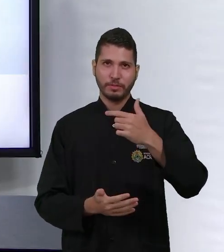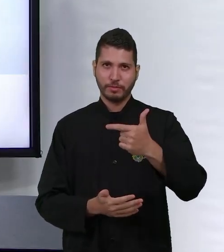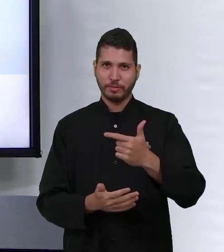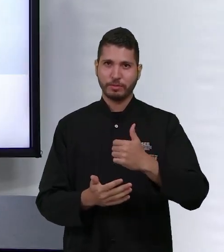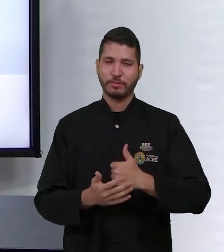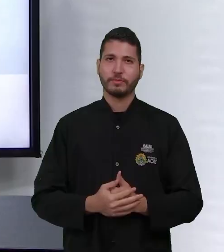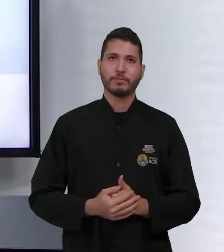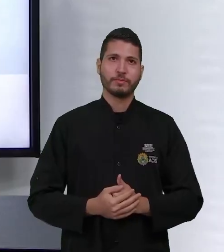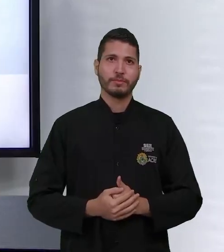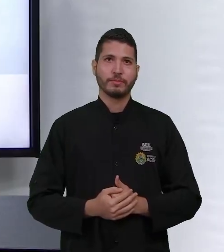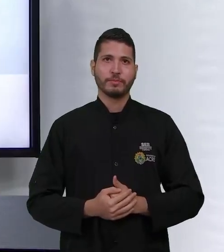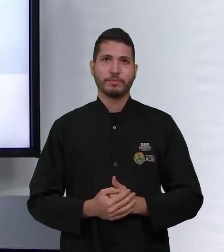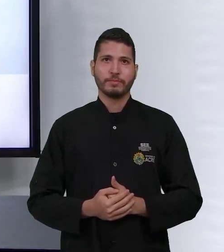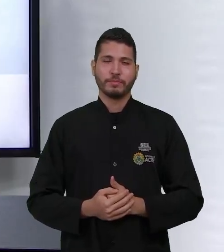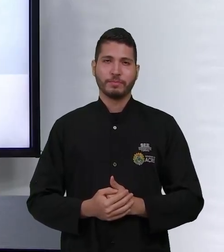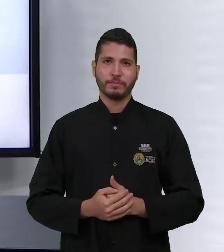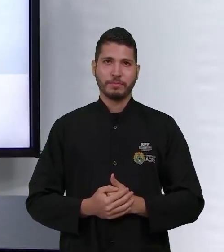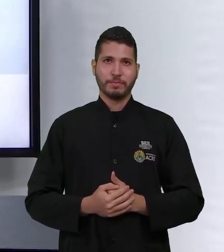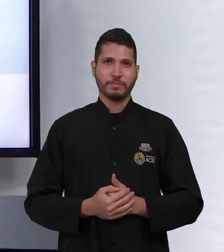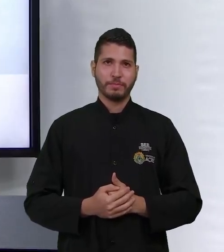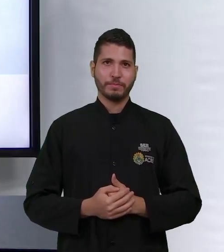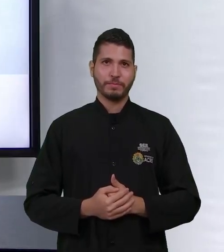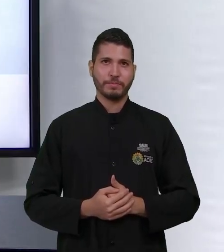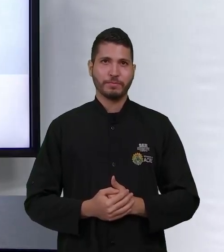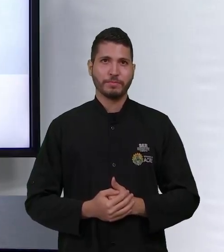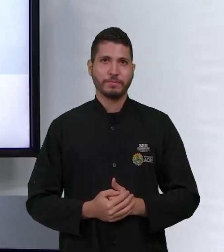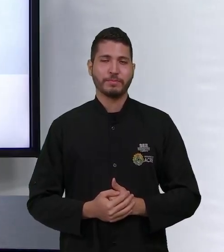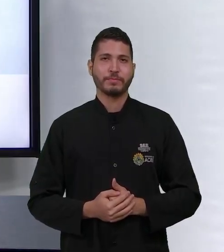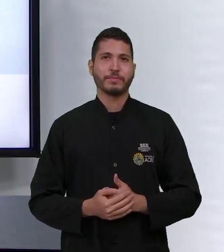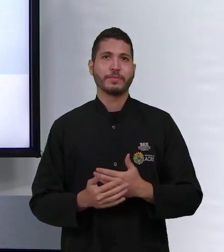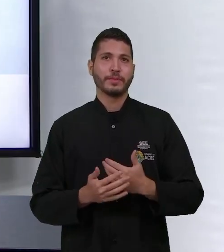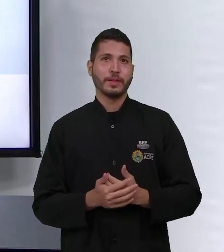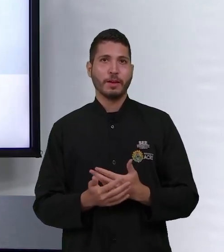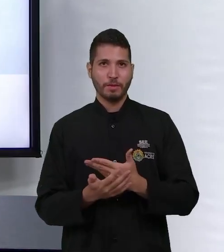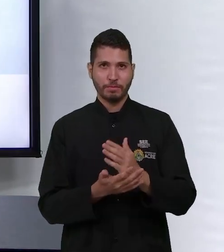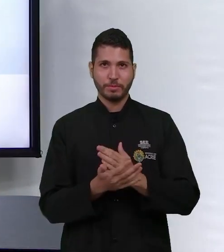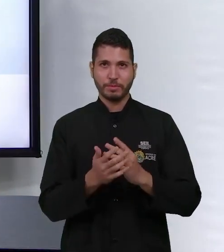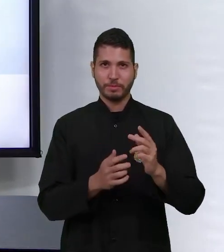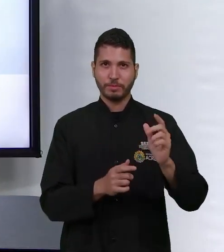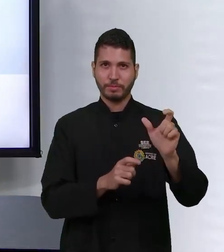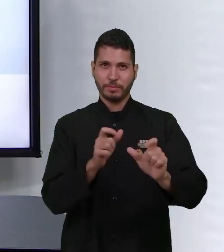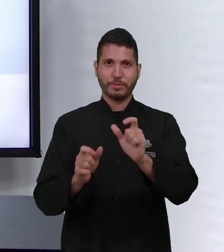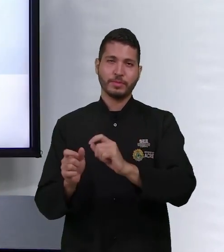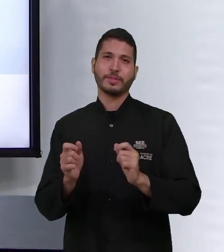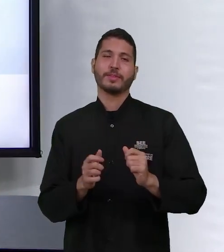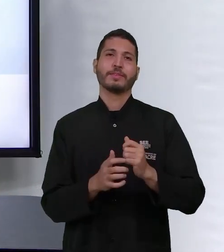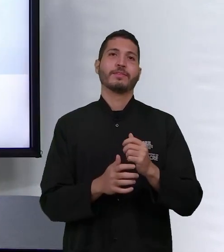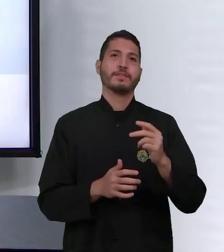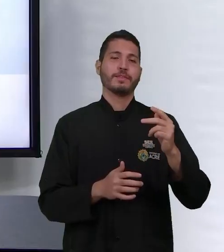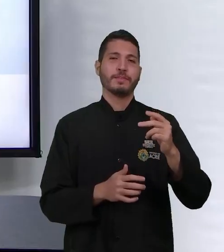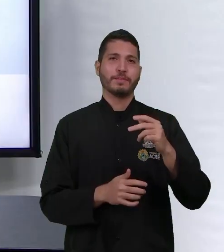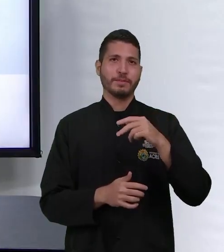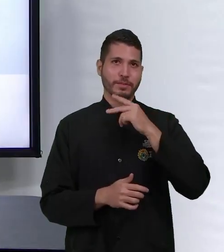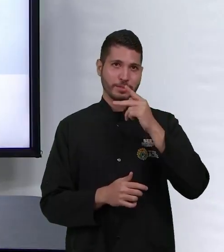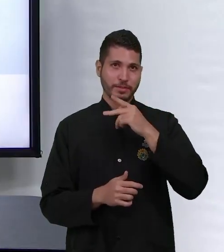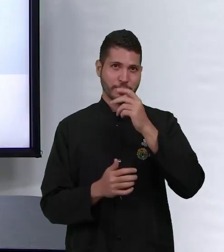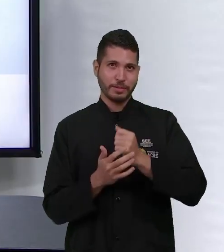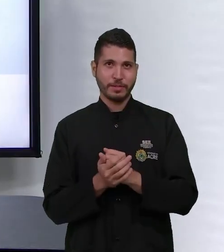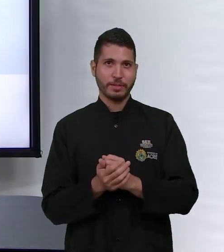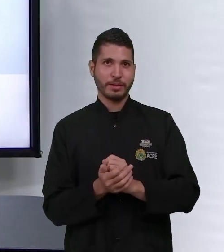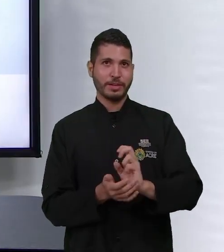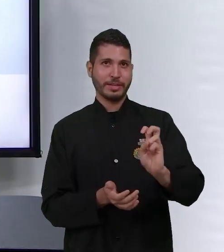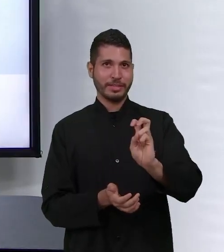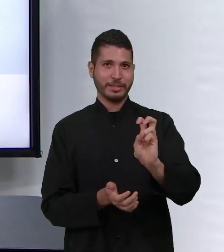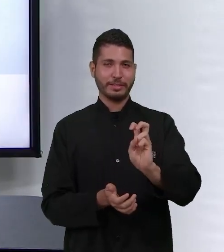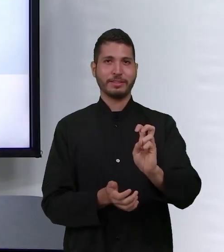Revolução Industrial. Já há quem diga que nós estamos vivendo atualmente a quinta Revolução Industrial. Então, eu dividi essa